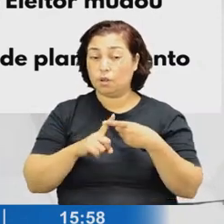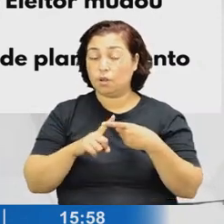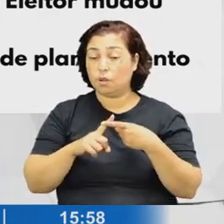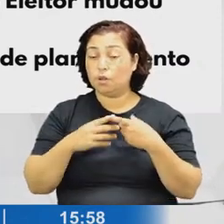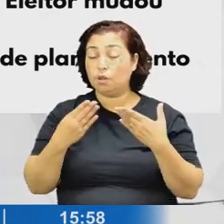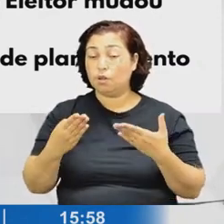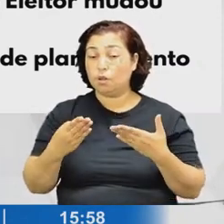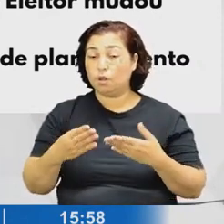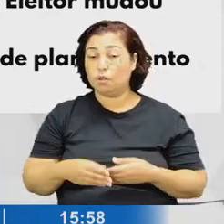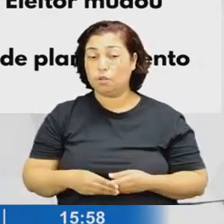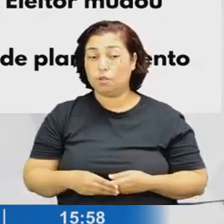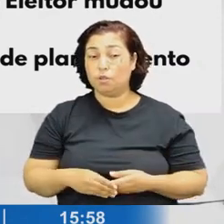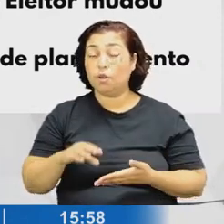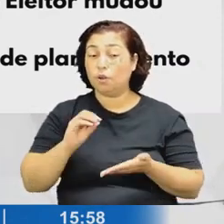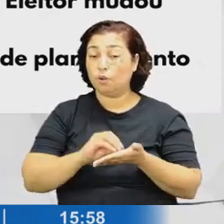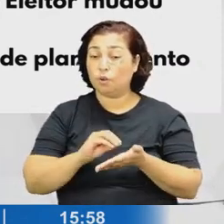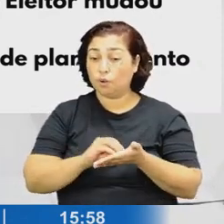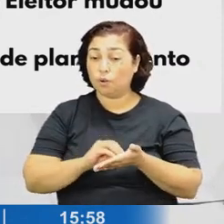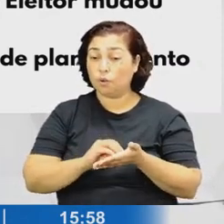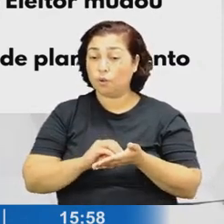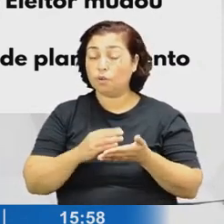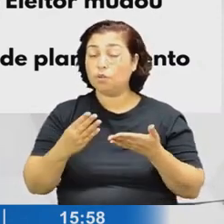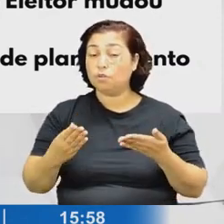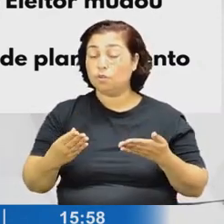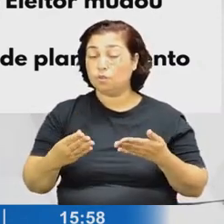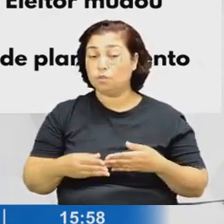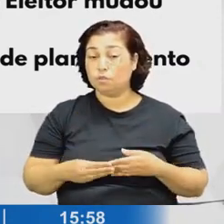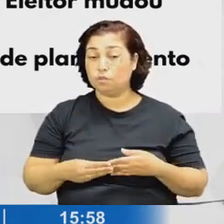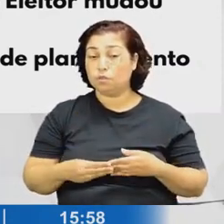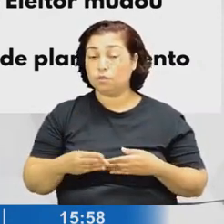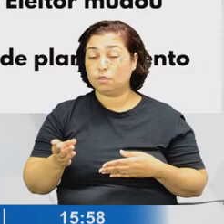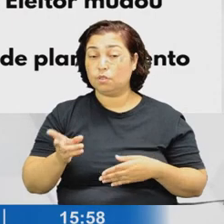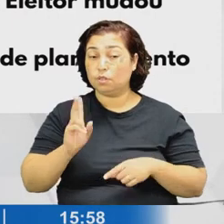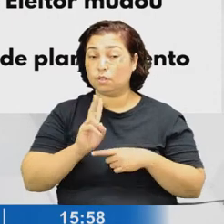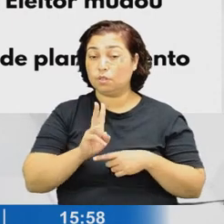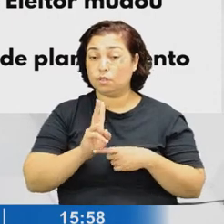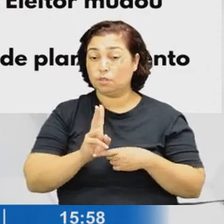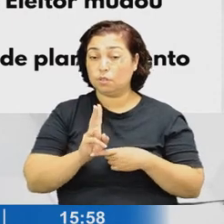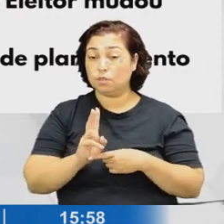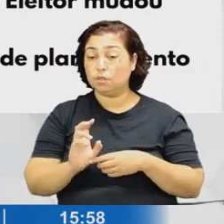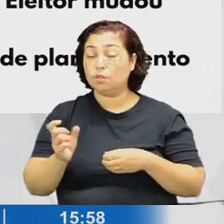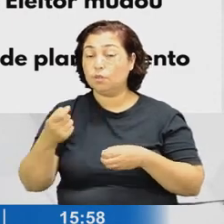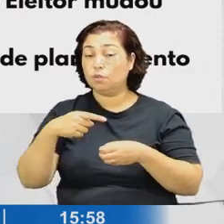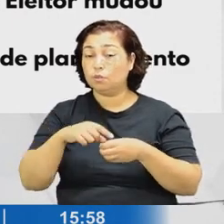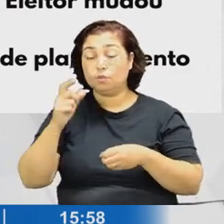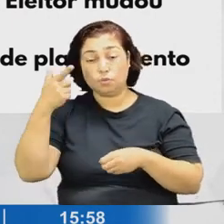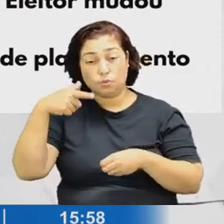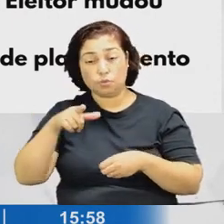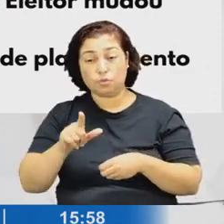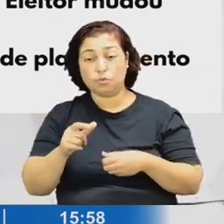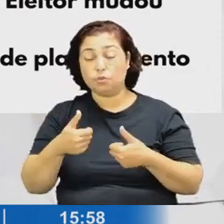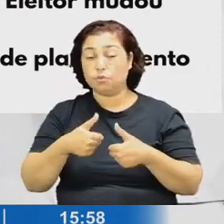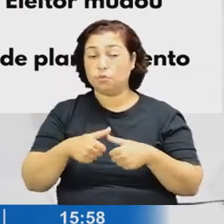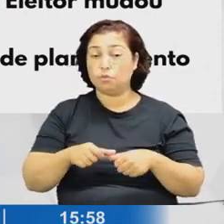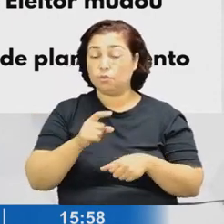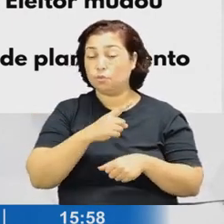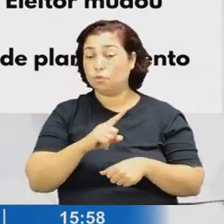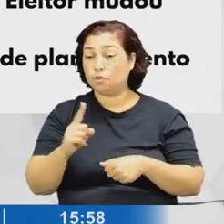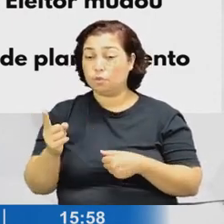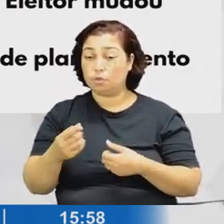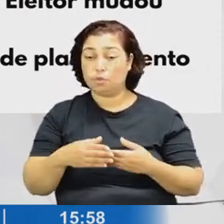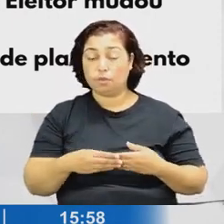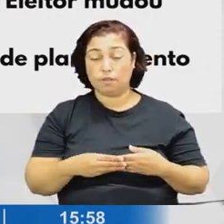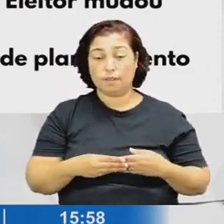da falta de congruência simples assim ela defendia uma coisa Aí voltava atrás e não sei que ficava indo para lá e para cá